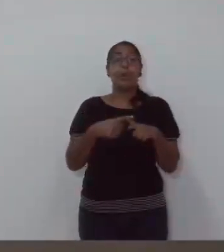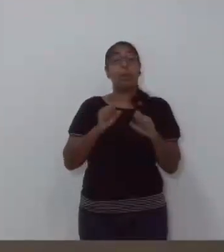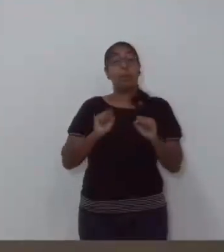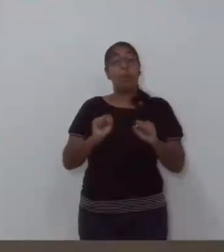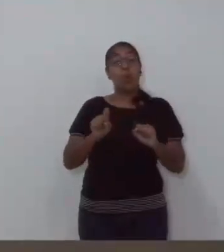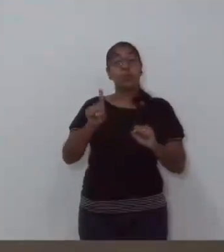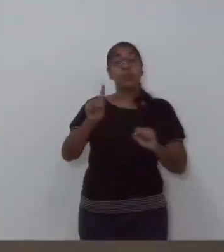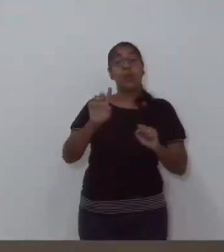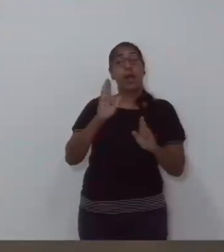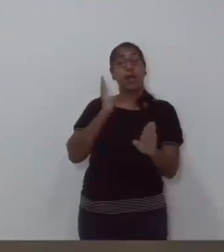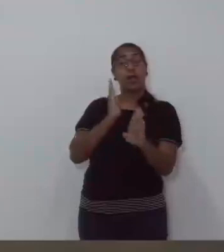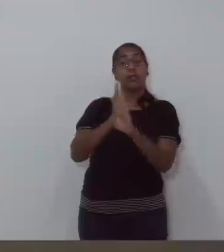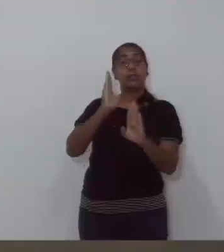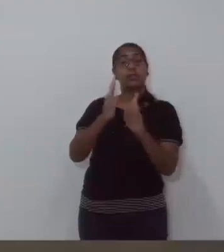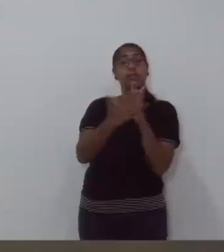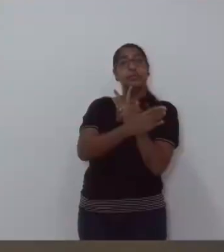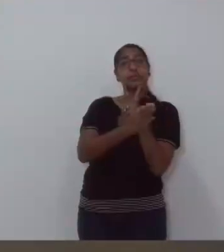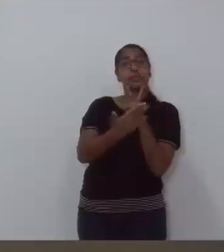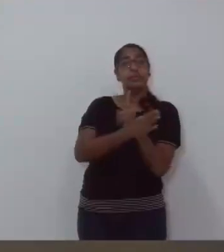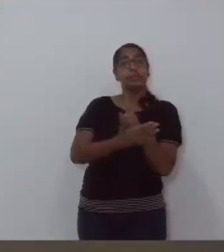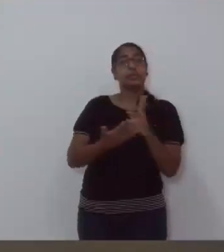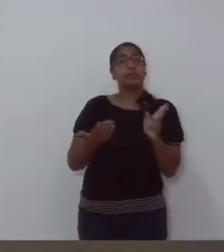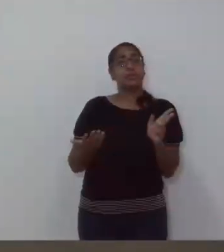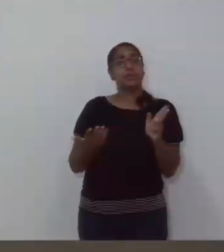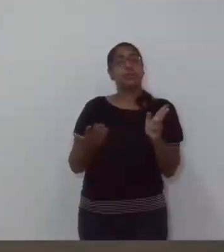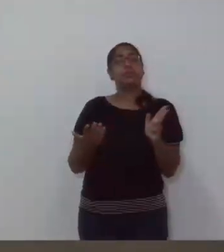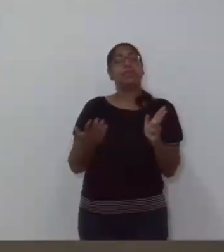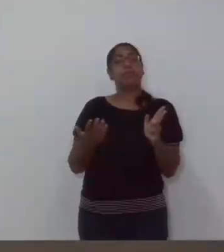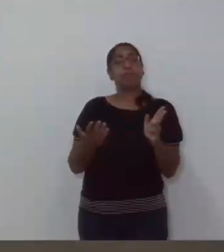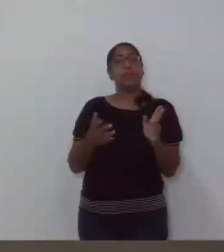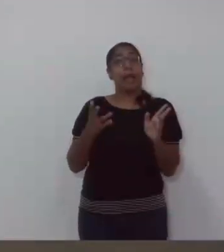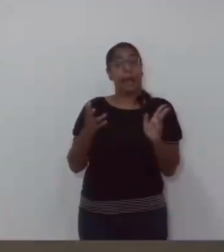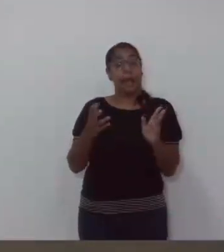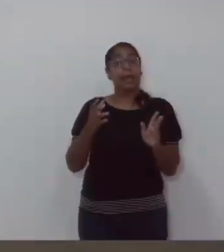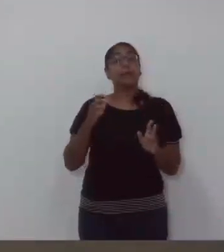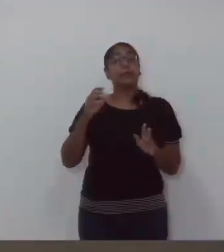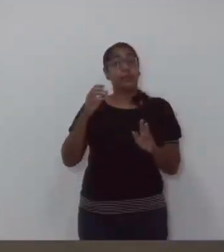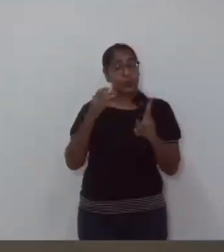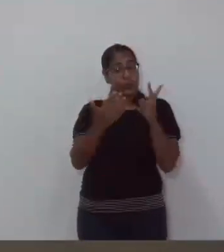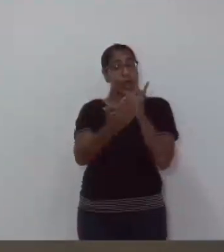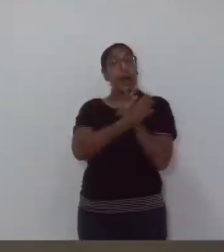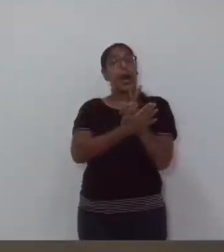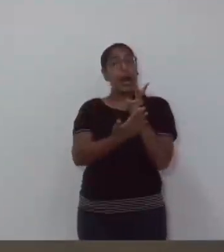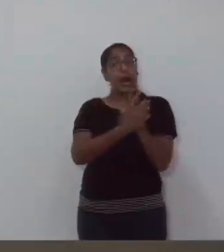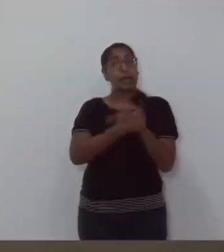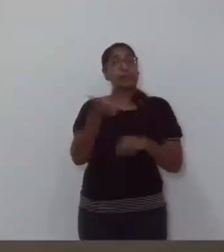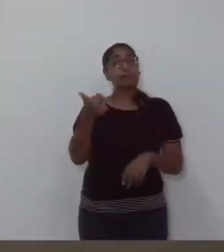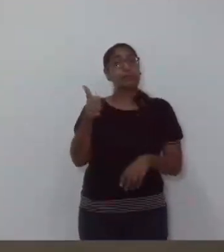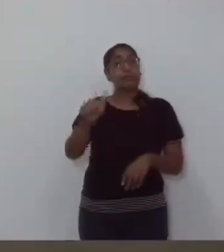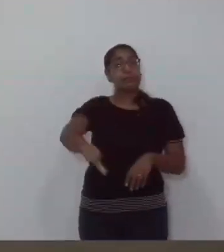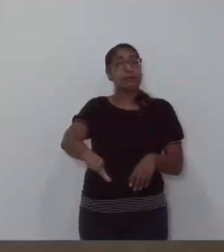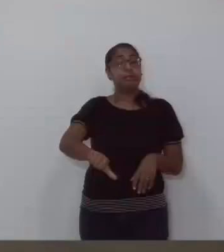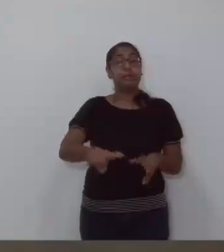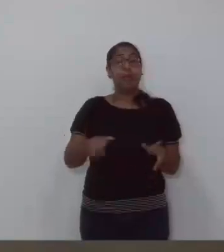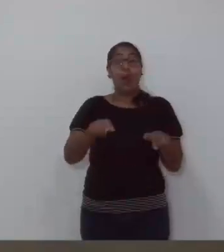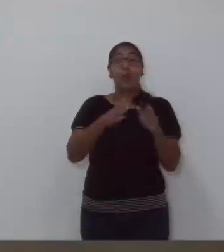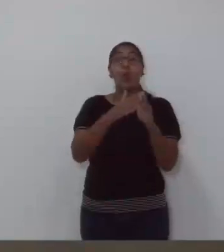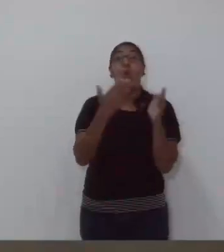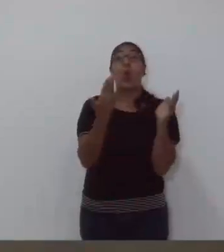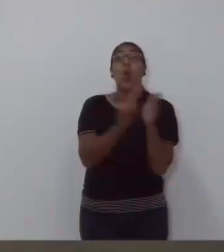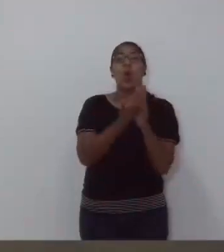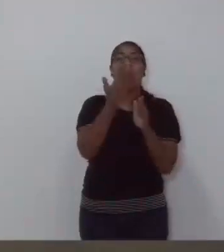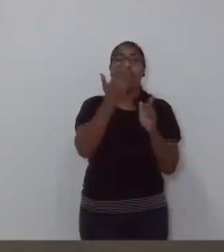uma irregularidade, e, nesse caso, seria algo extremamente grave, né, na medida que envolve crianças e,